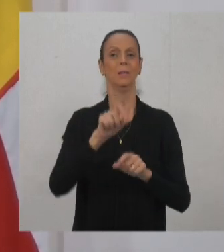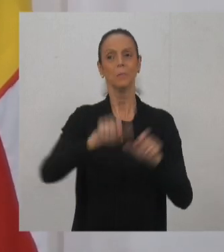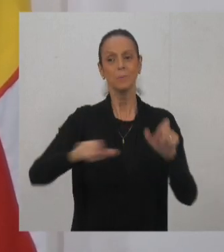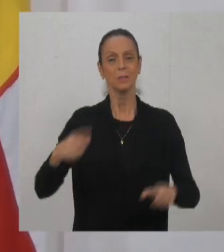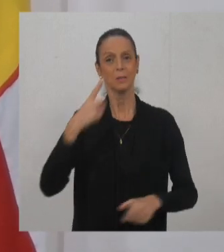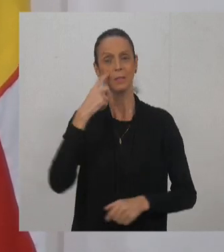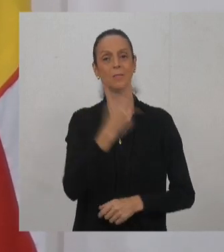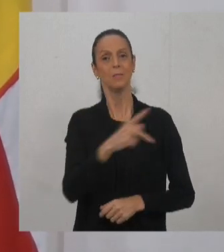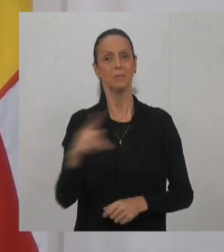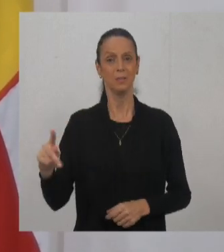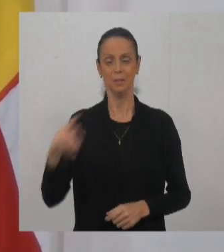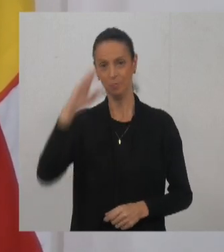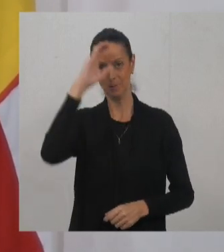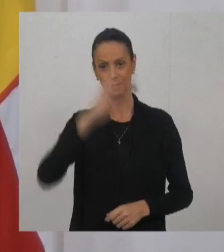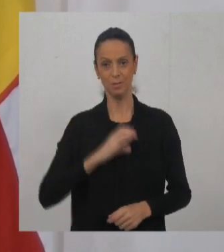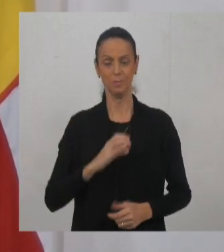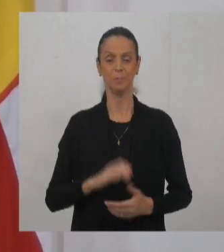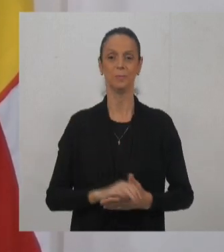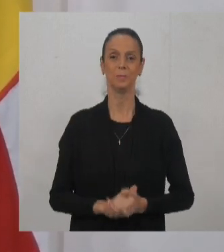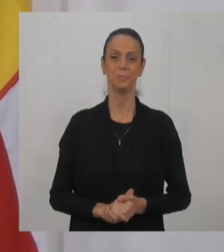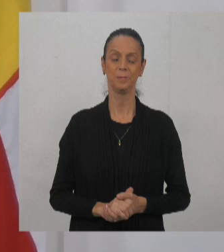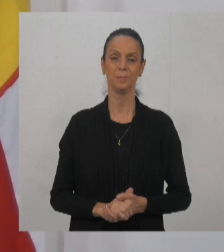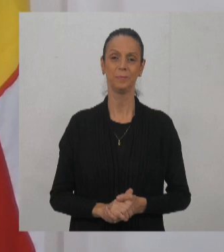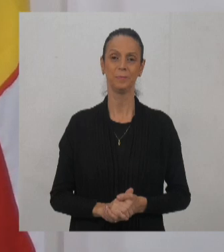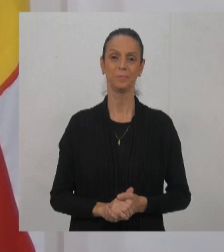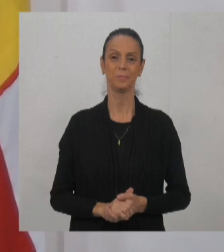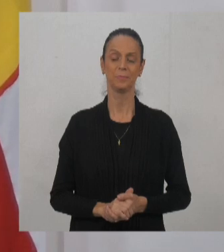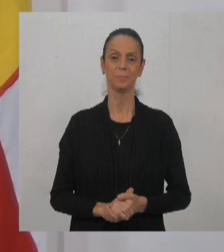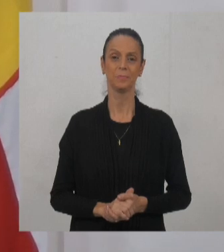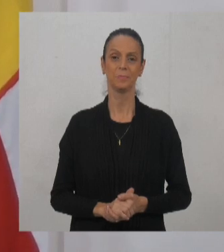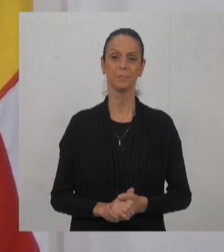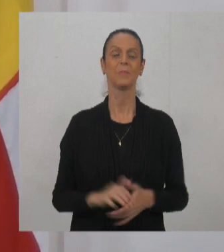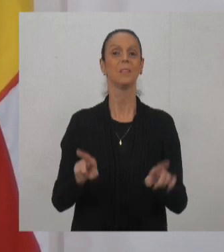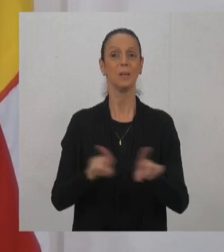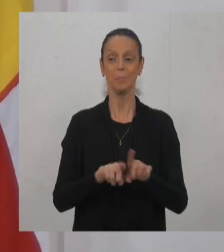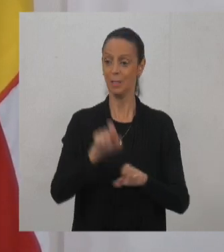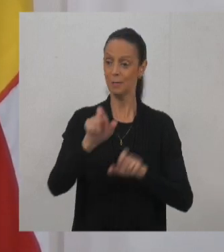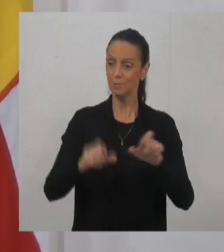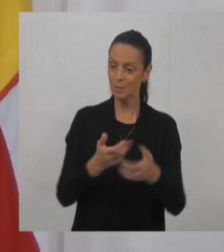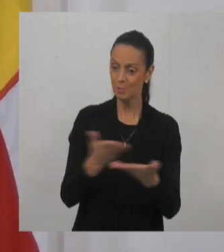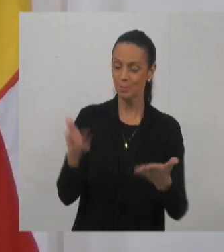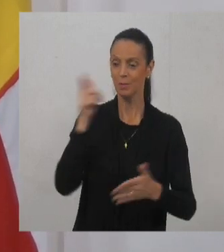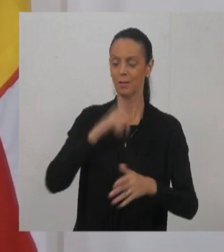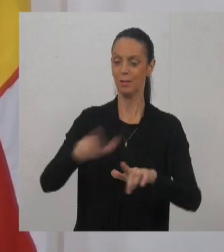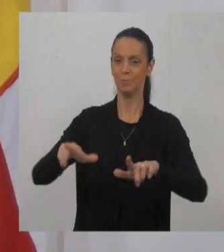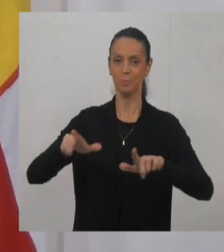seus cidadãos. Consequentemente, aos diplomados,